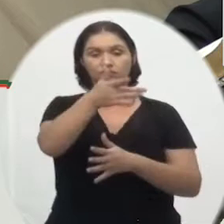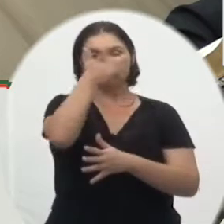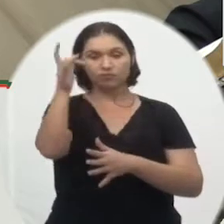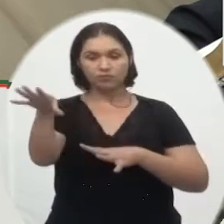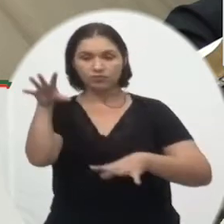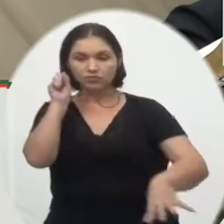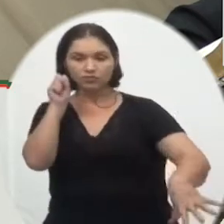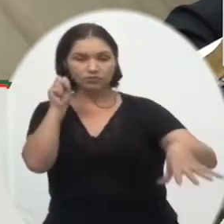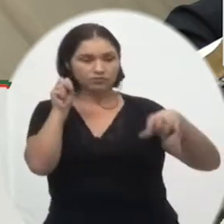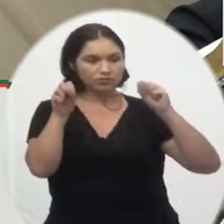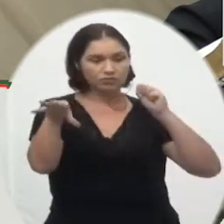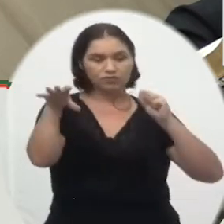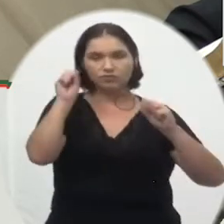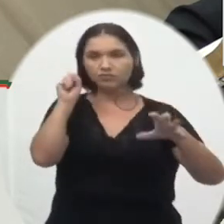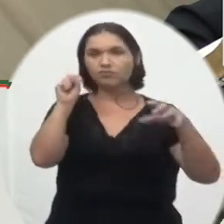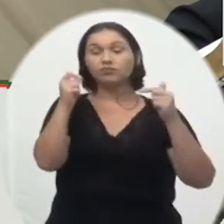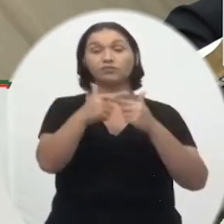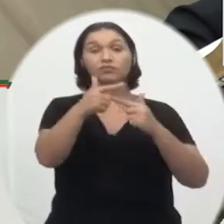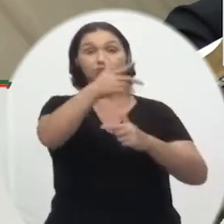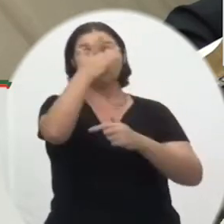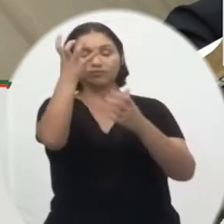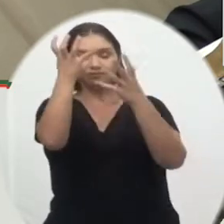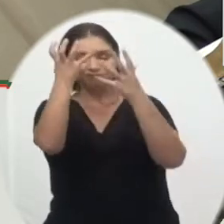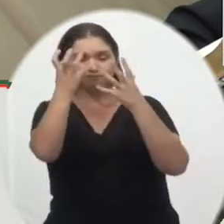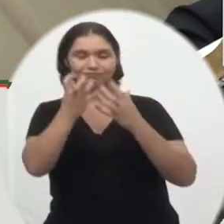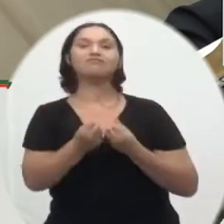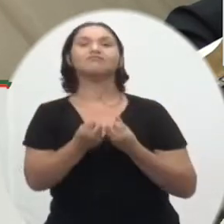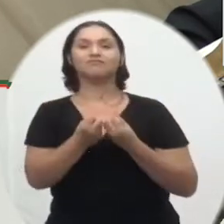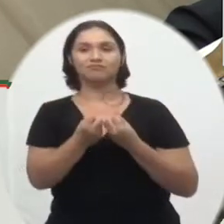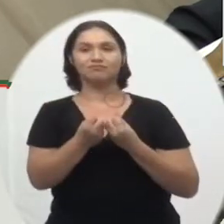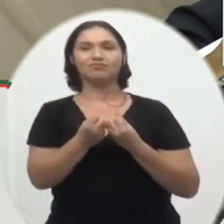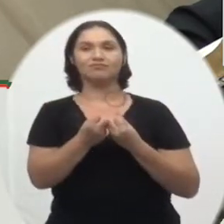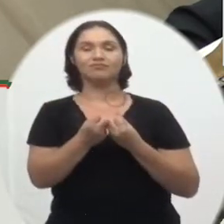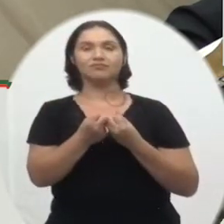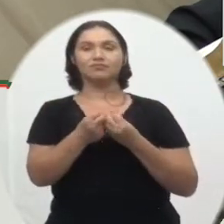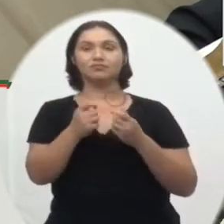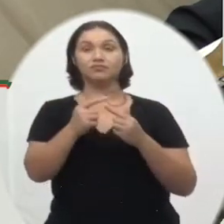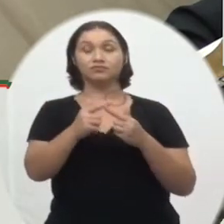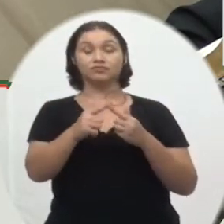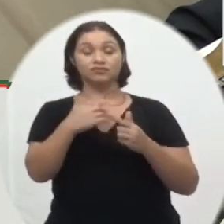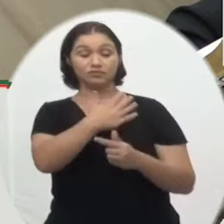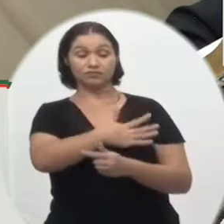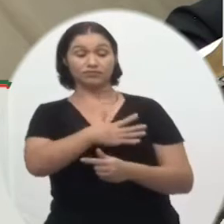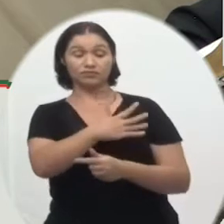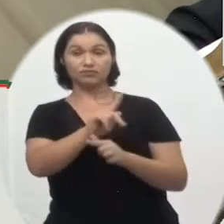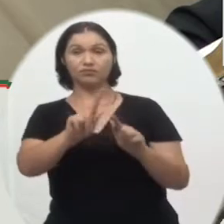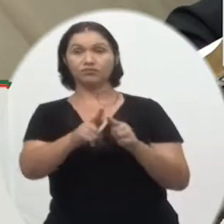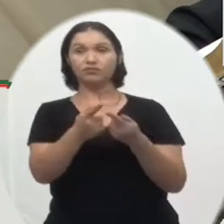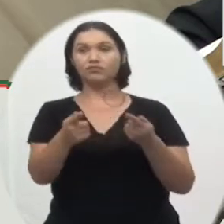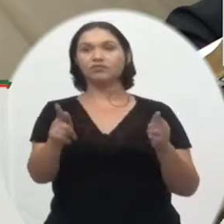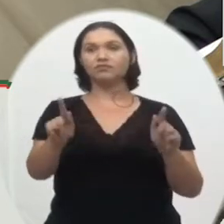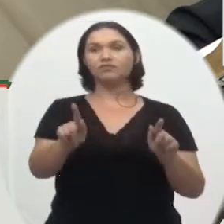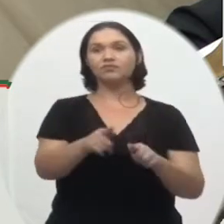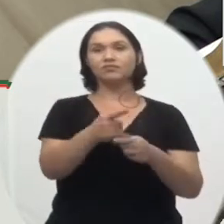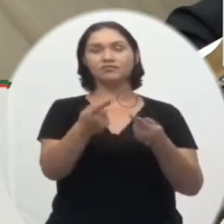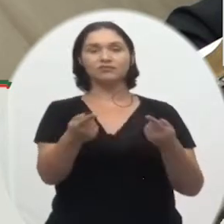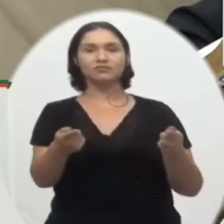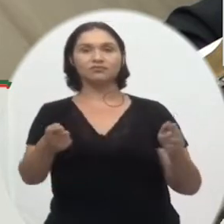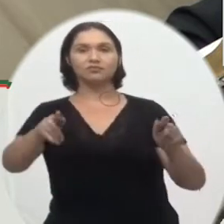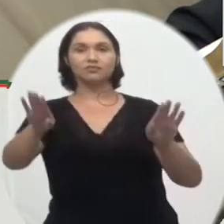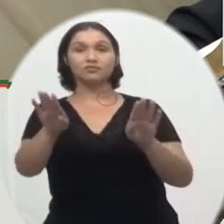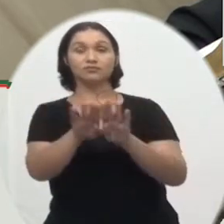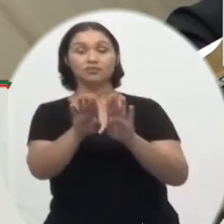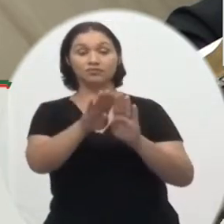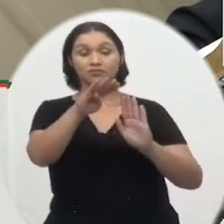sendo confirmada a grande aceitação pelo público diversificado que interage diretamente nas programações e